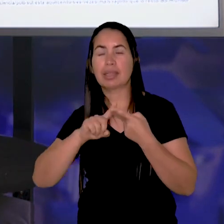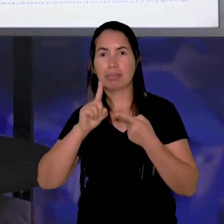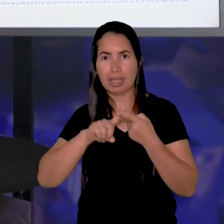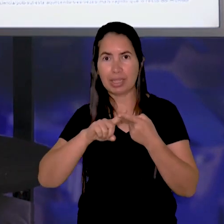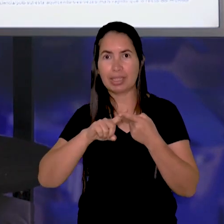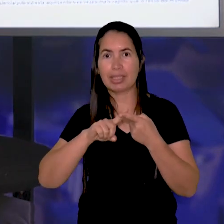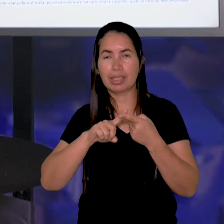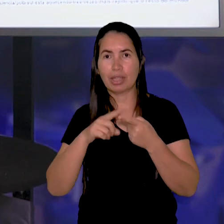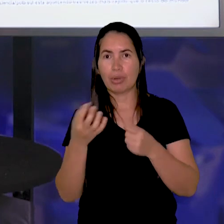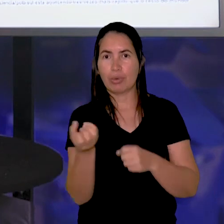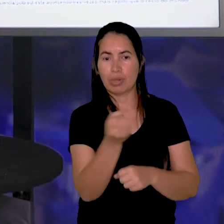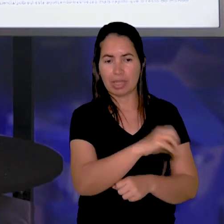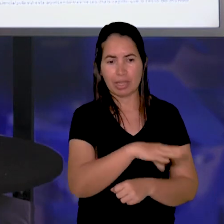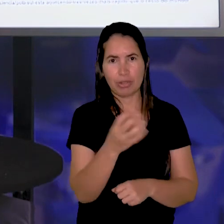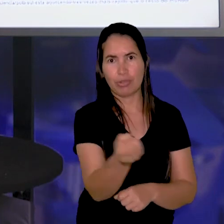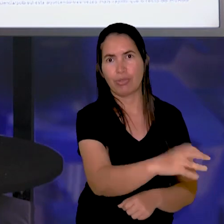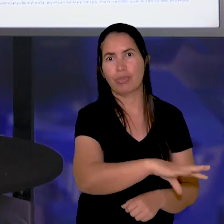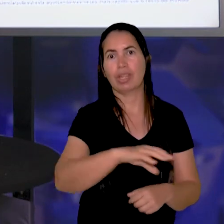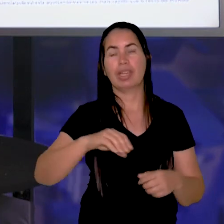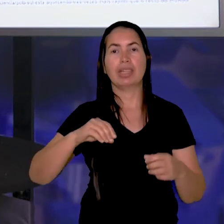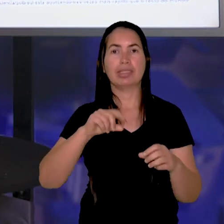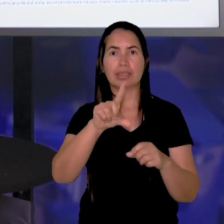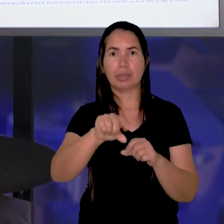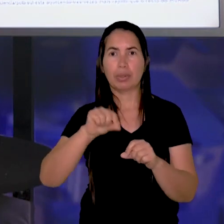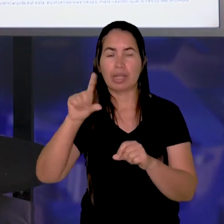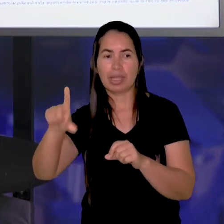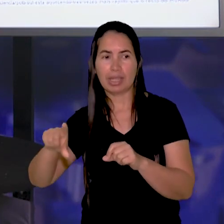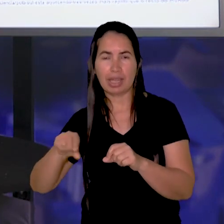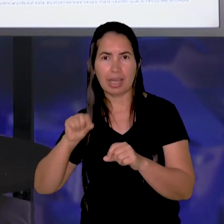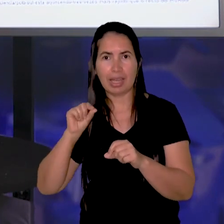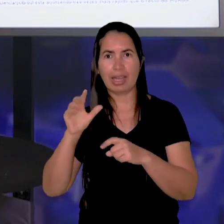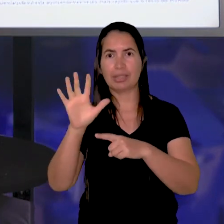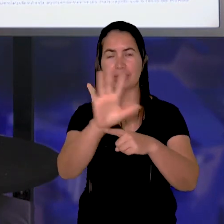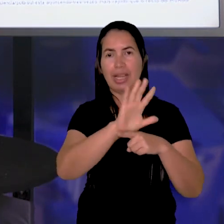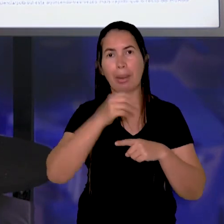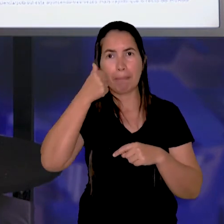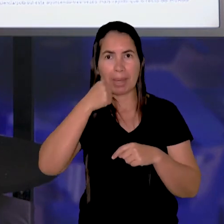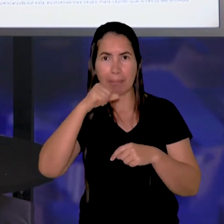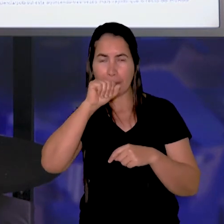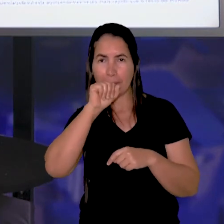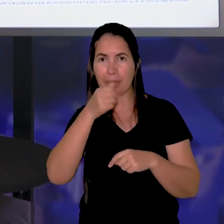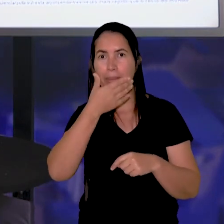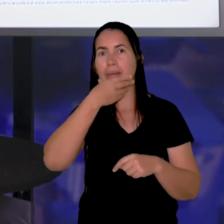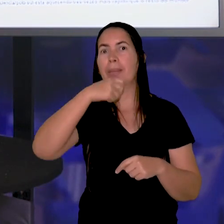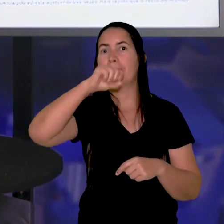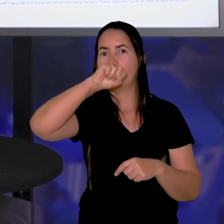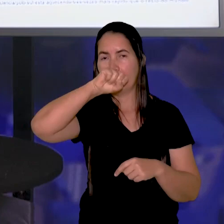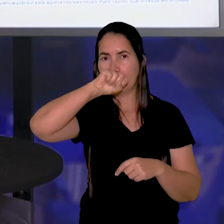fazer aquele lixo seletivo, reciclar, né? Ajudar a mamãe e o papai.